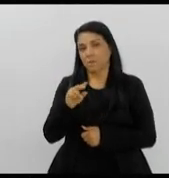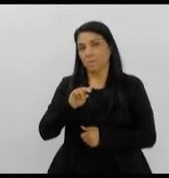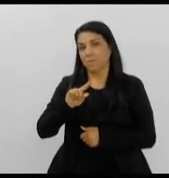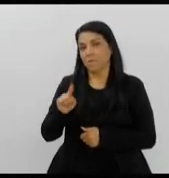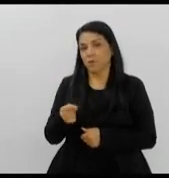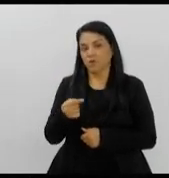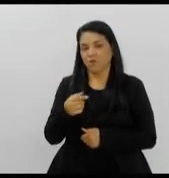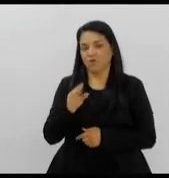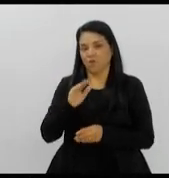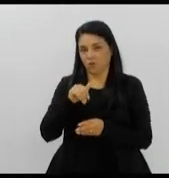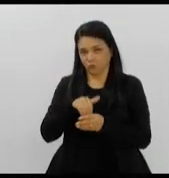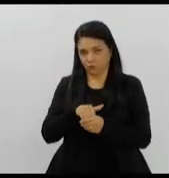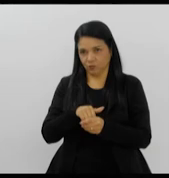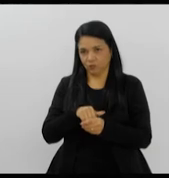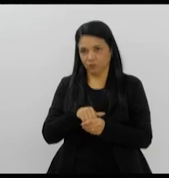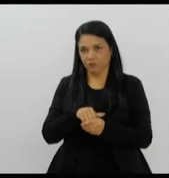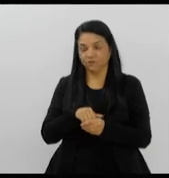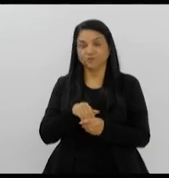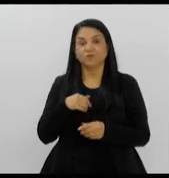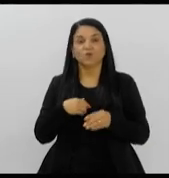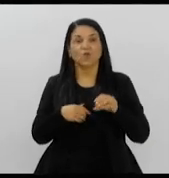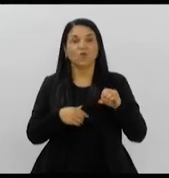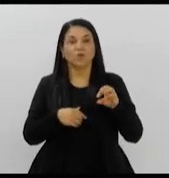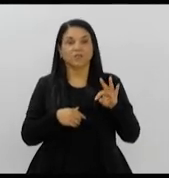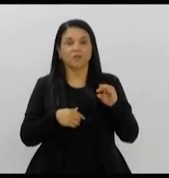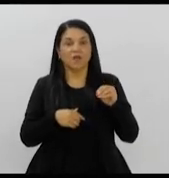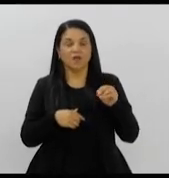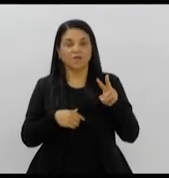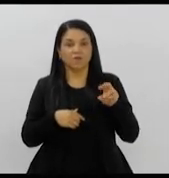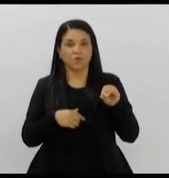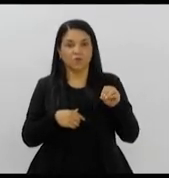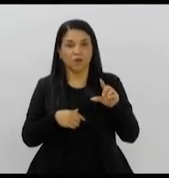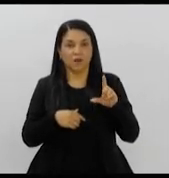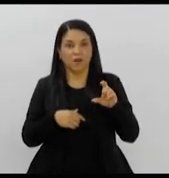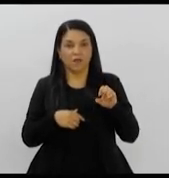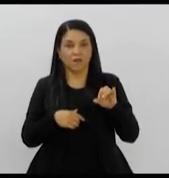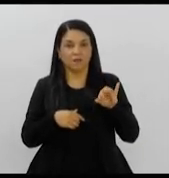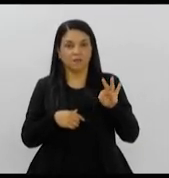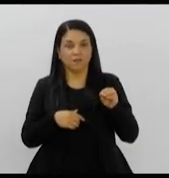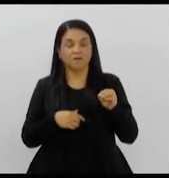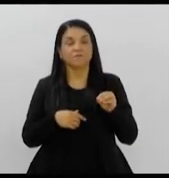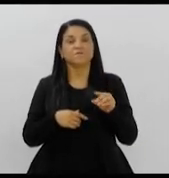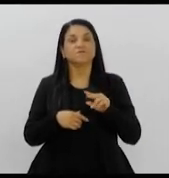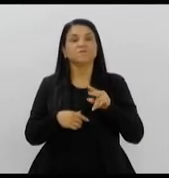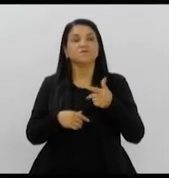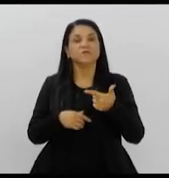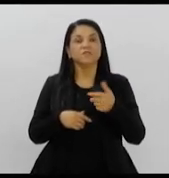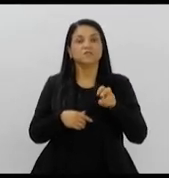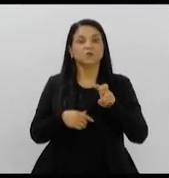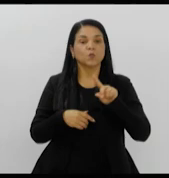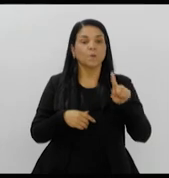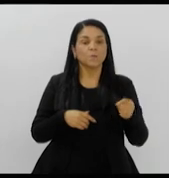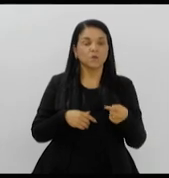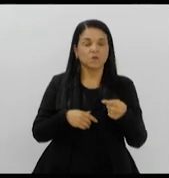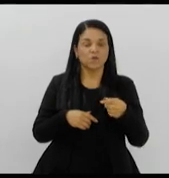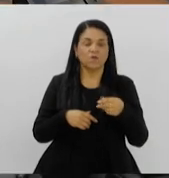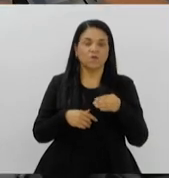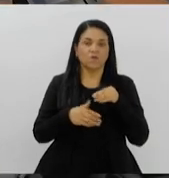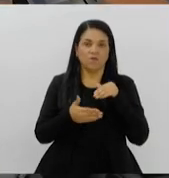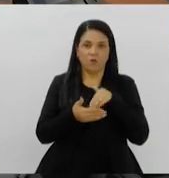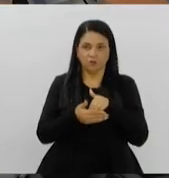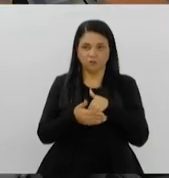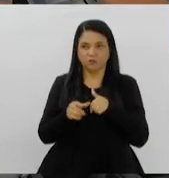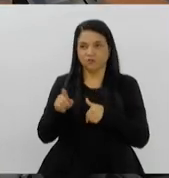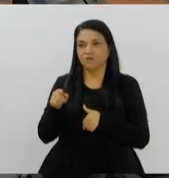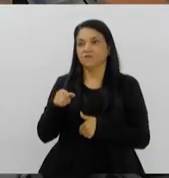o Otávio Leite fez 25 mil votos. Eu fiz 29, 300 e pouco, o Otávio